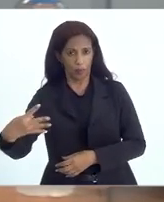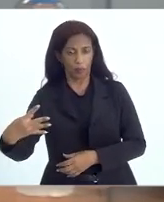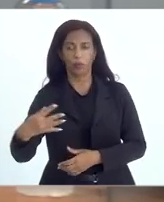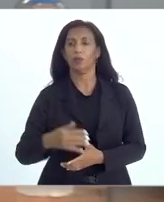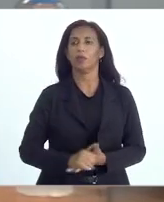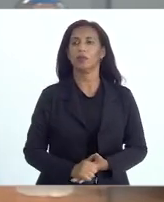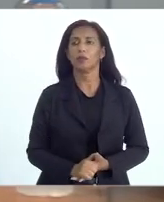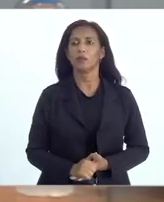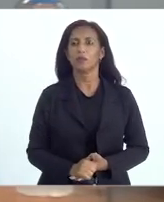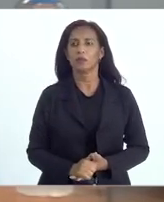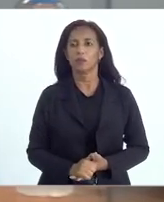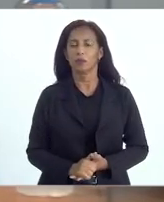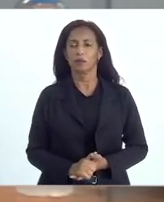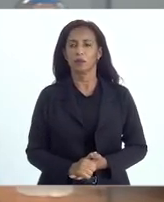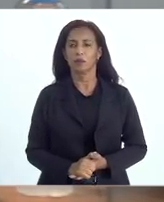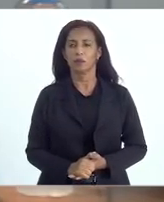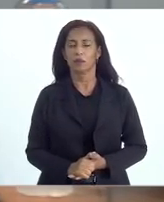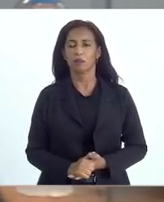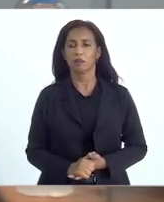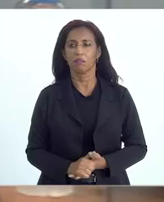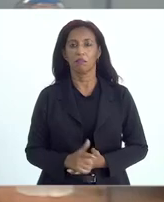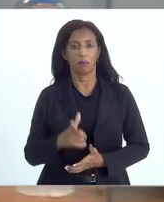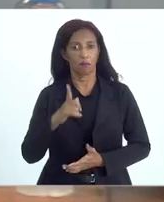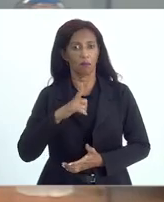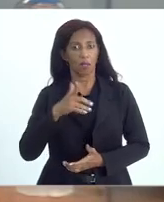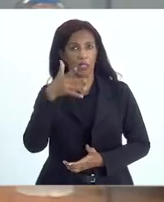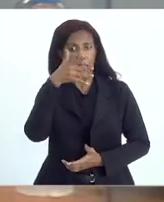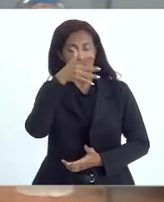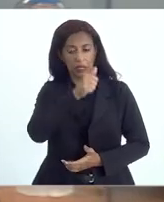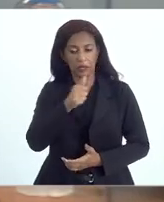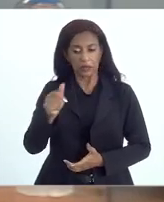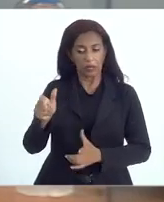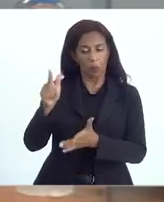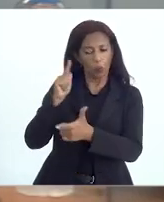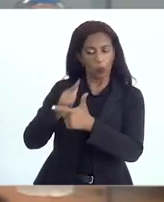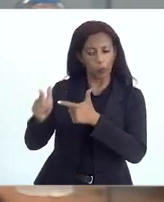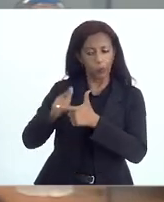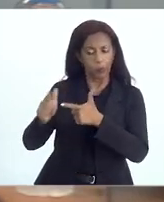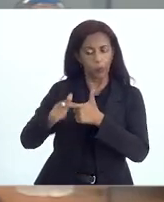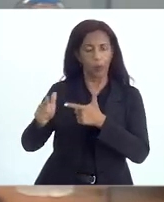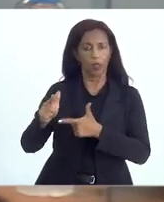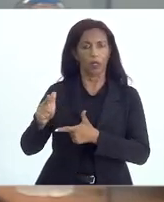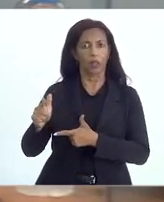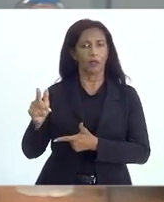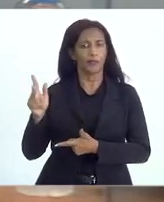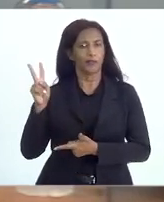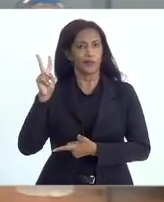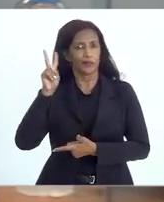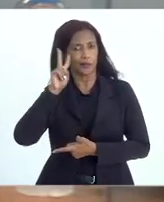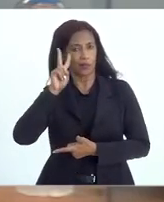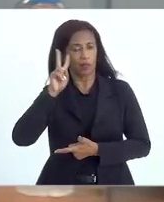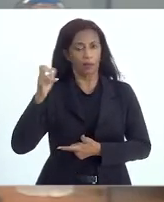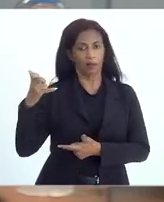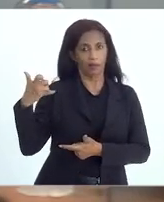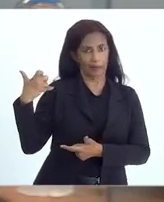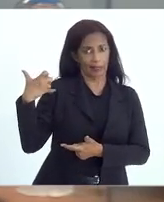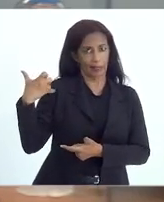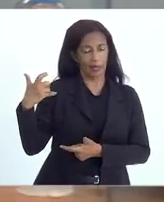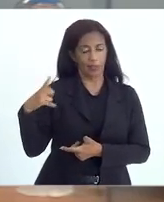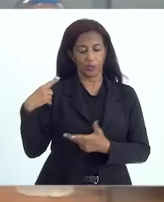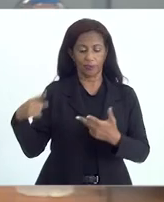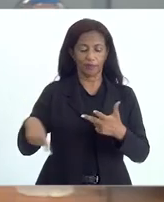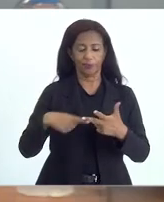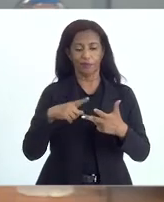que salva aqueles aqueles problemas como questões de história idade ainda existe